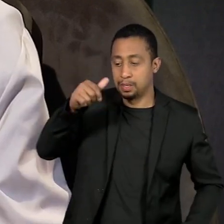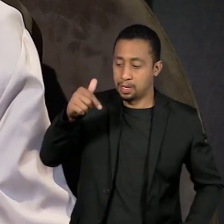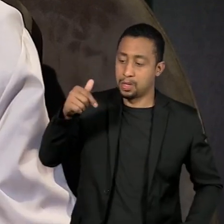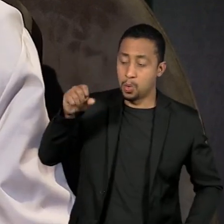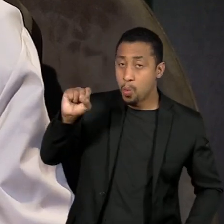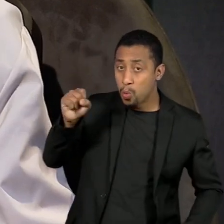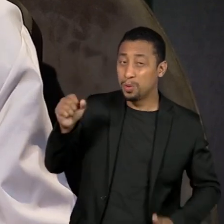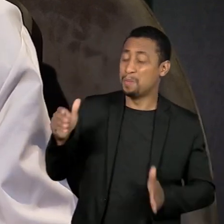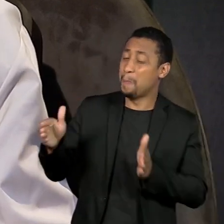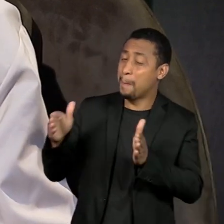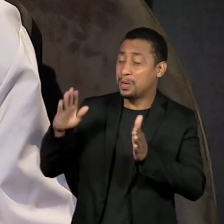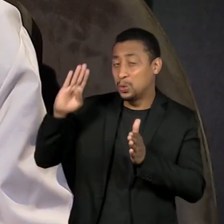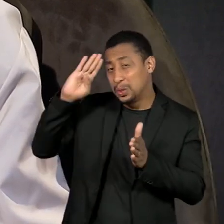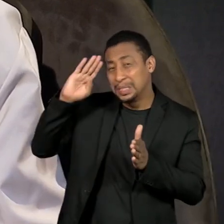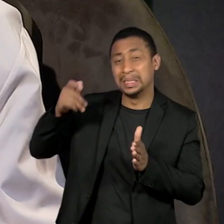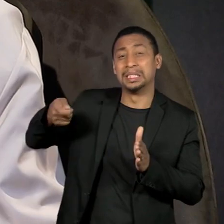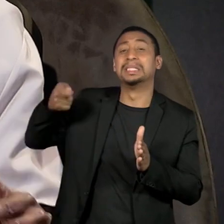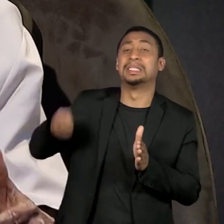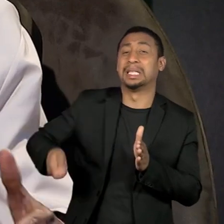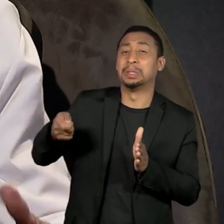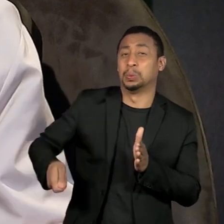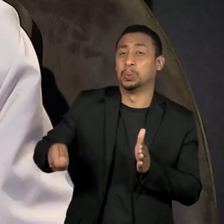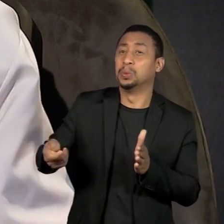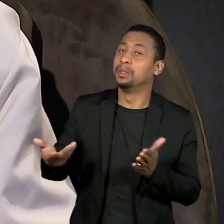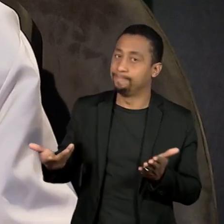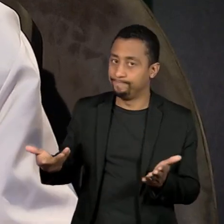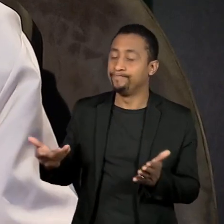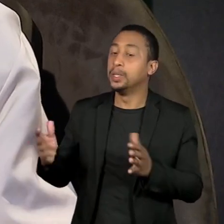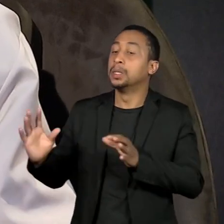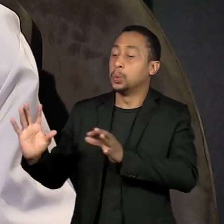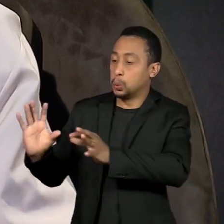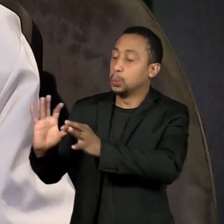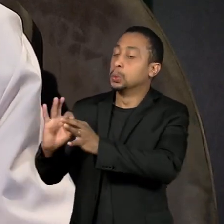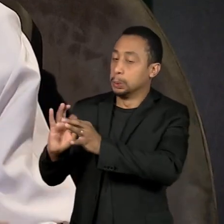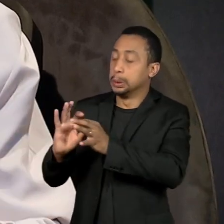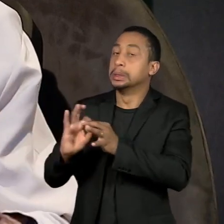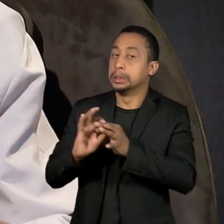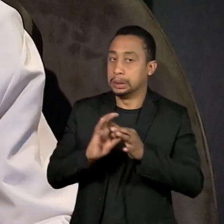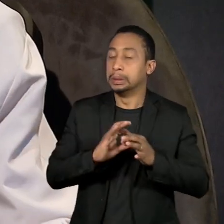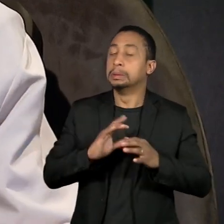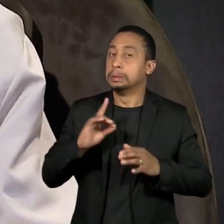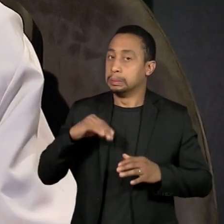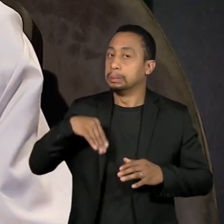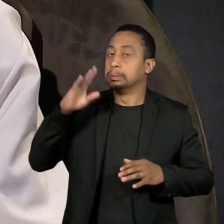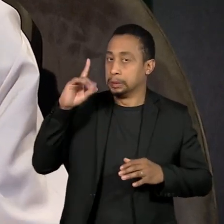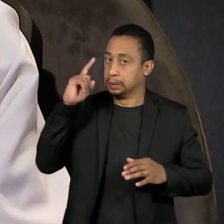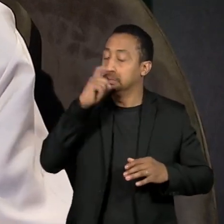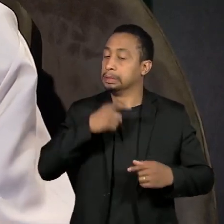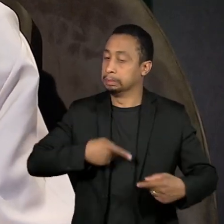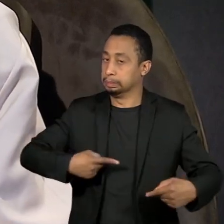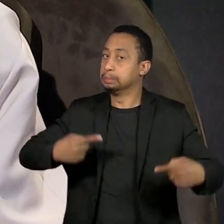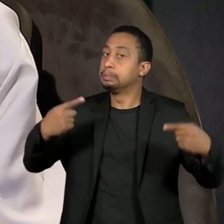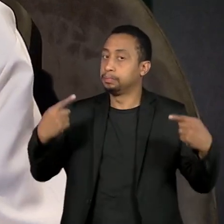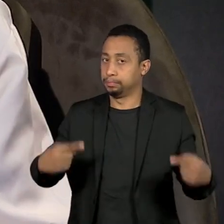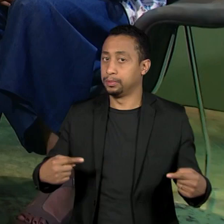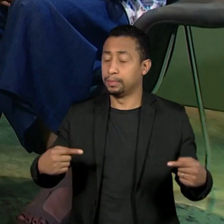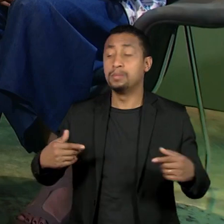Sim. Né? Então, é um contexto bastante desafiador. Mas